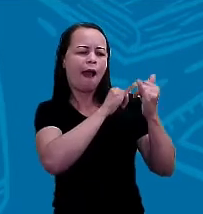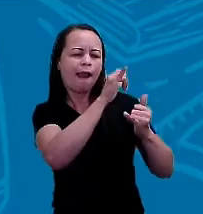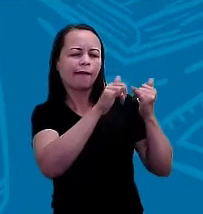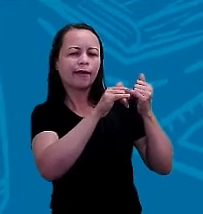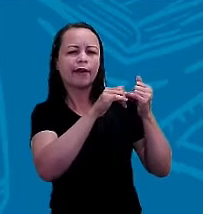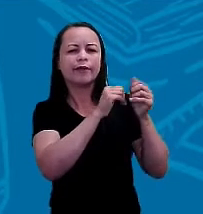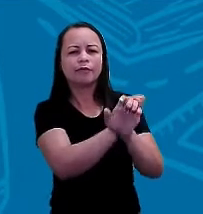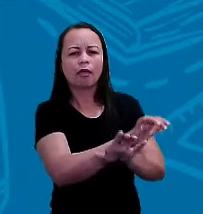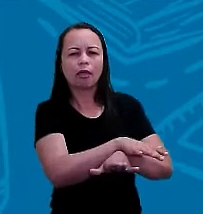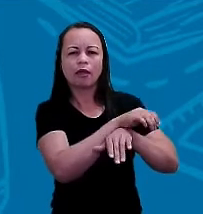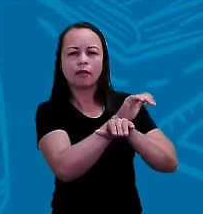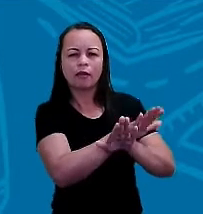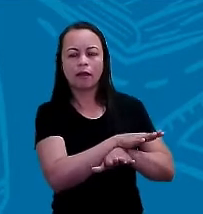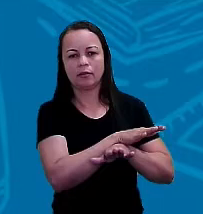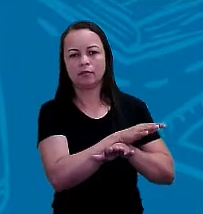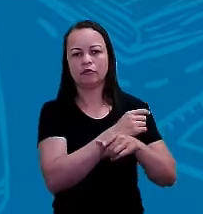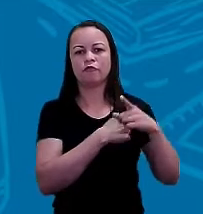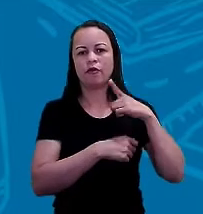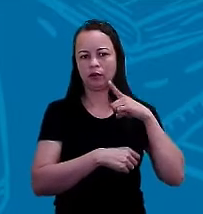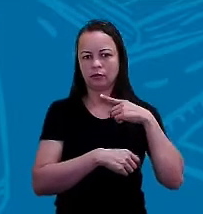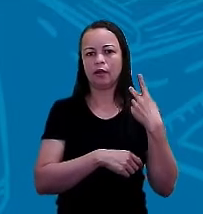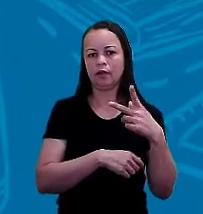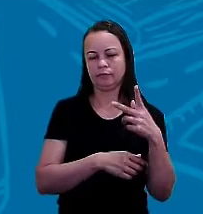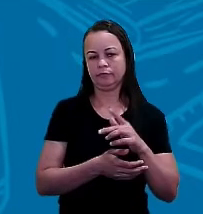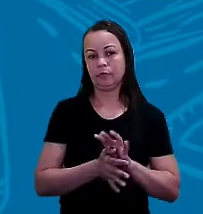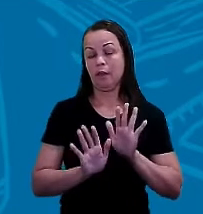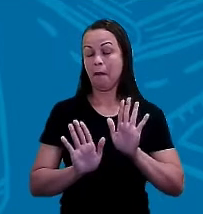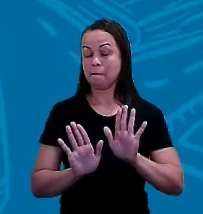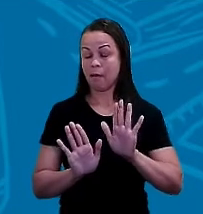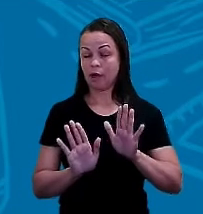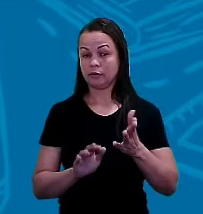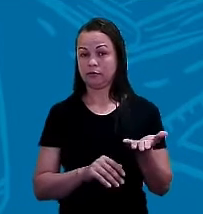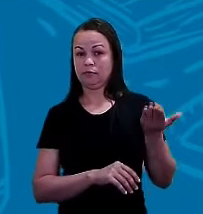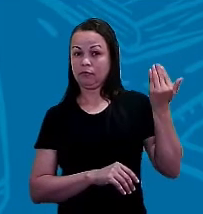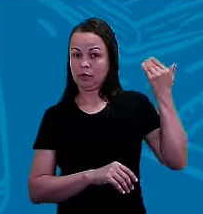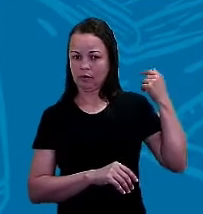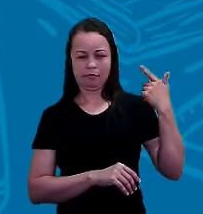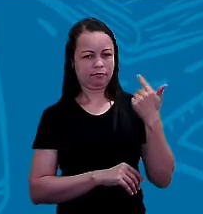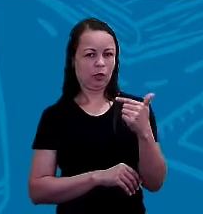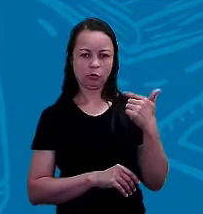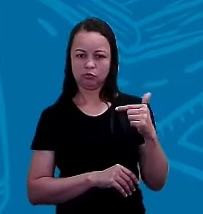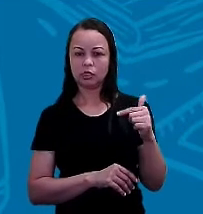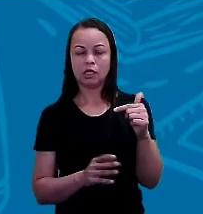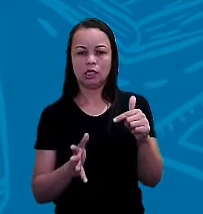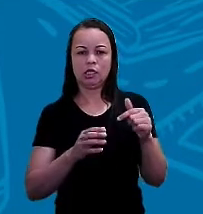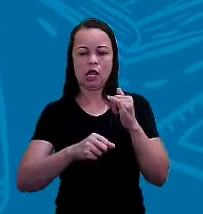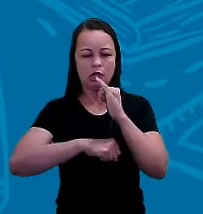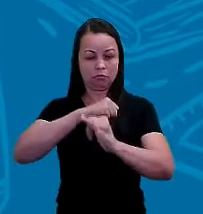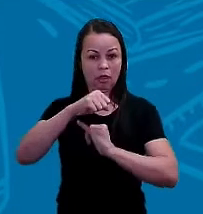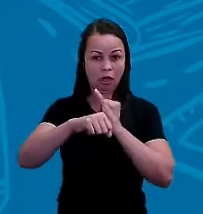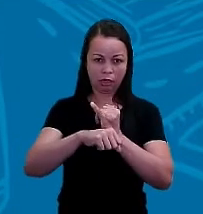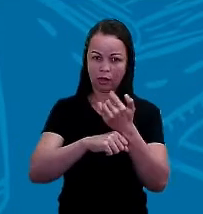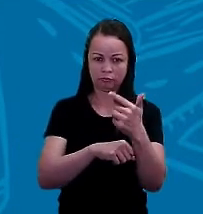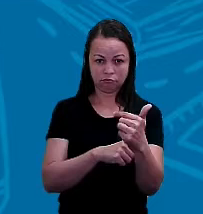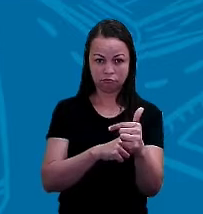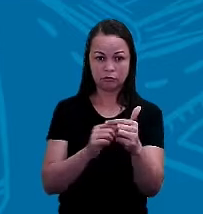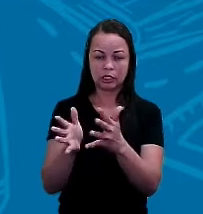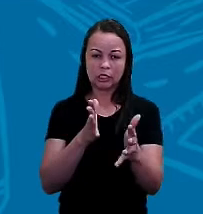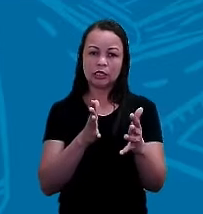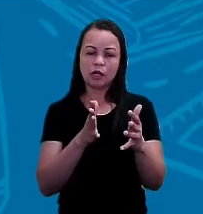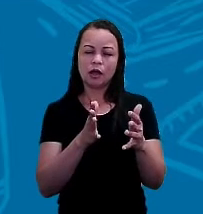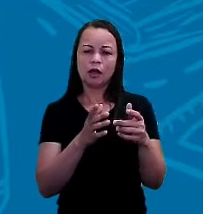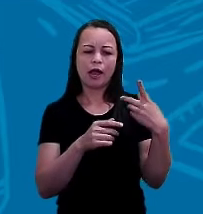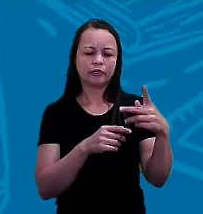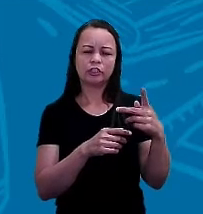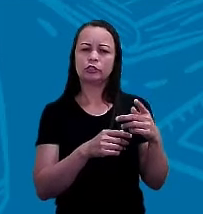digitada. Mas, antigamente, quando não se tinha internet, toda essa tecnologia, a gente não